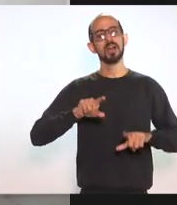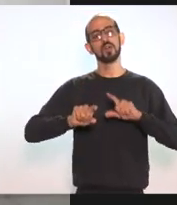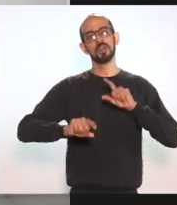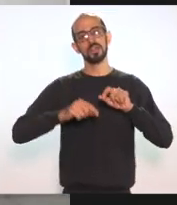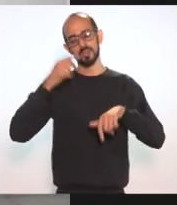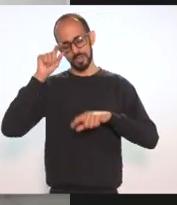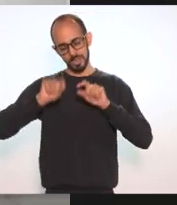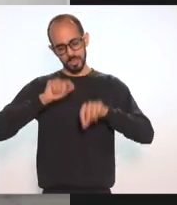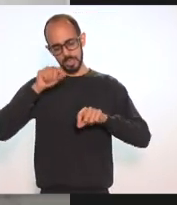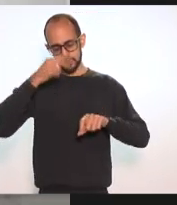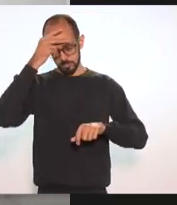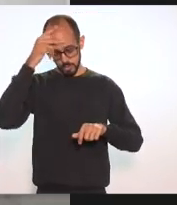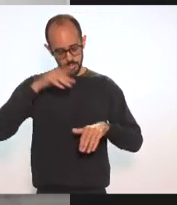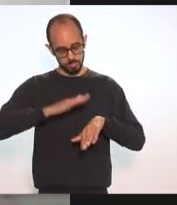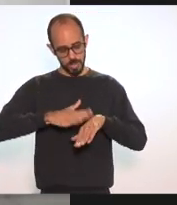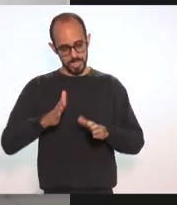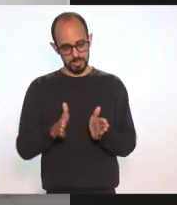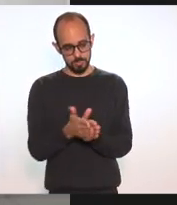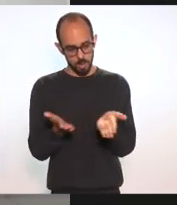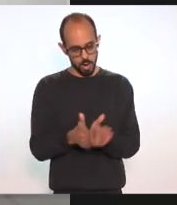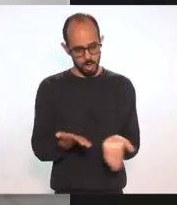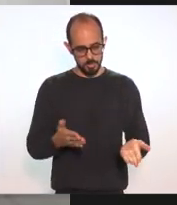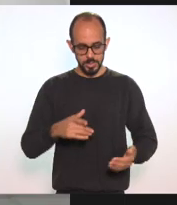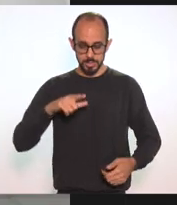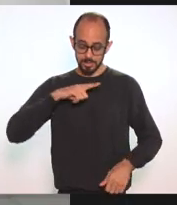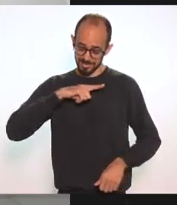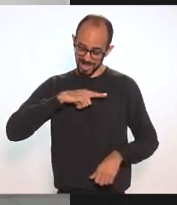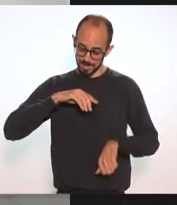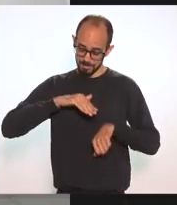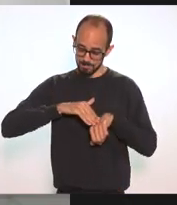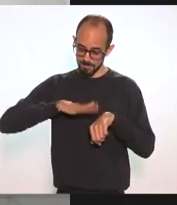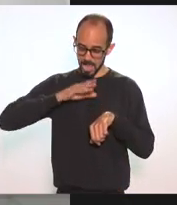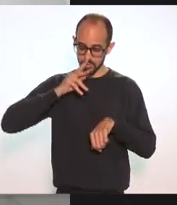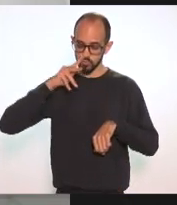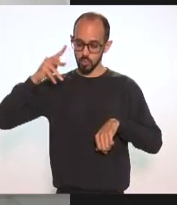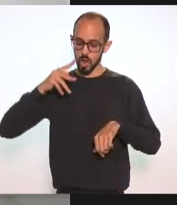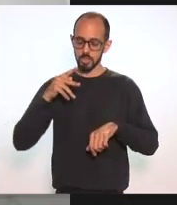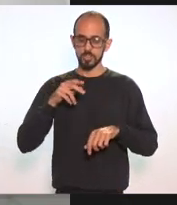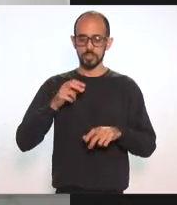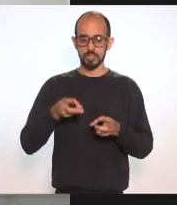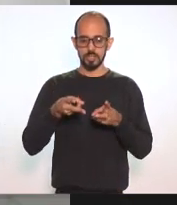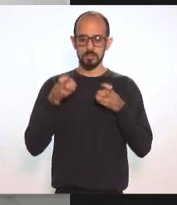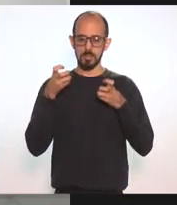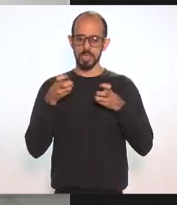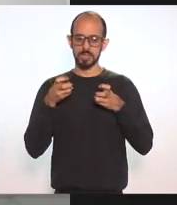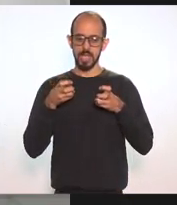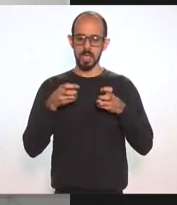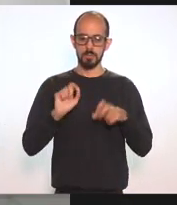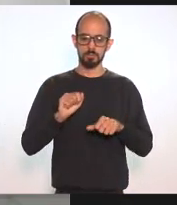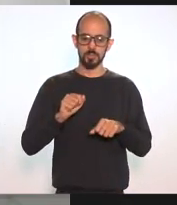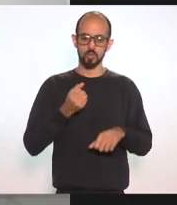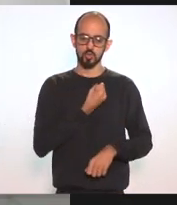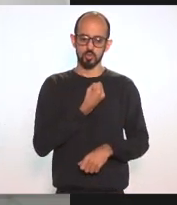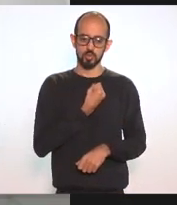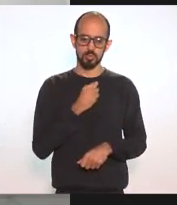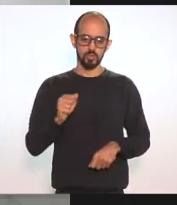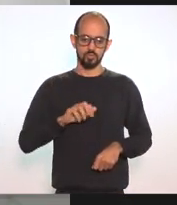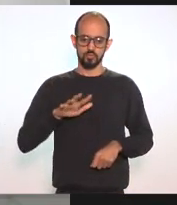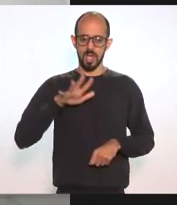vulneráveis que o vírus pode ser muito mais cruel, como a gente está vendo, por exemplo, os números de favelas serem